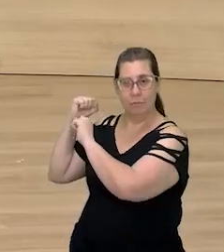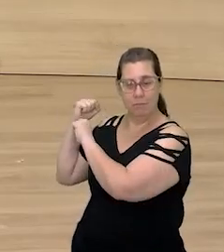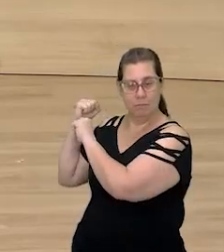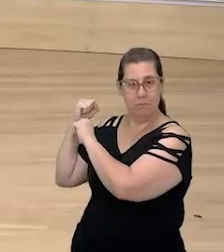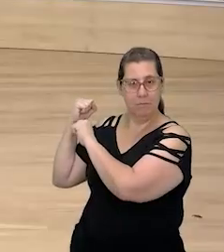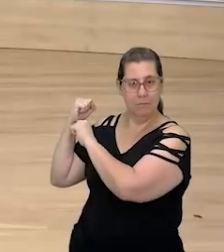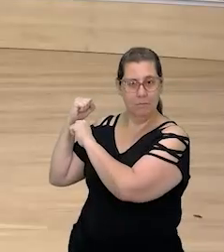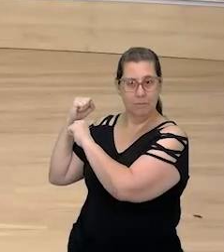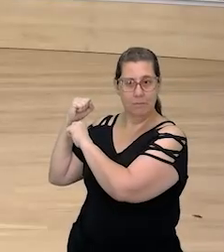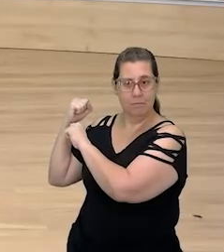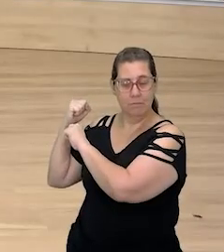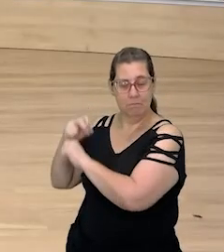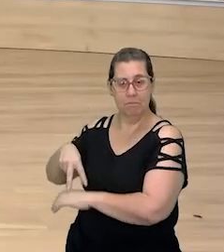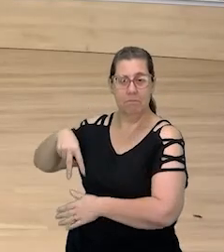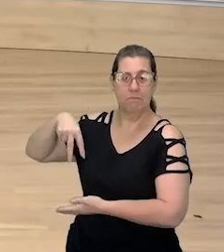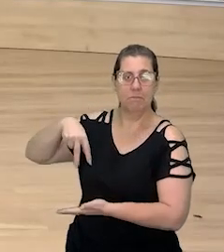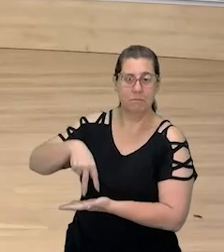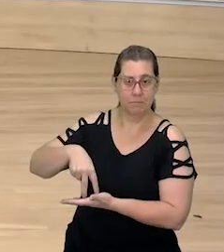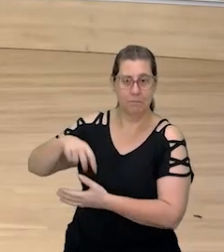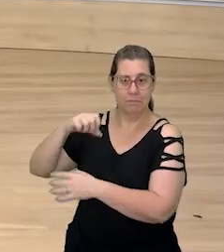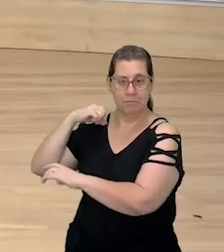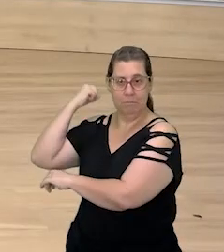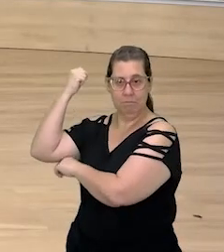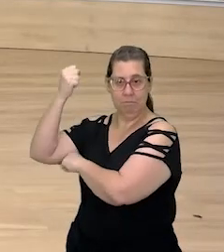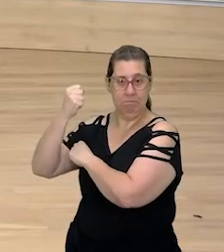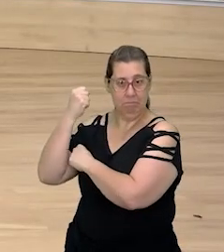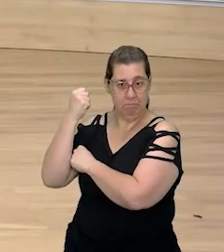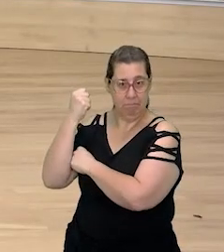dela, levanto, dou uma chave de braço,